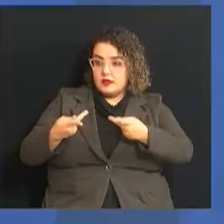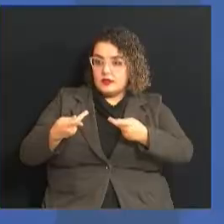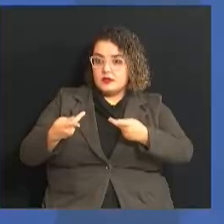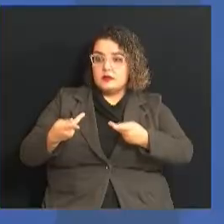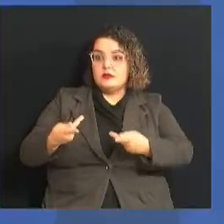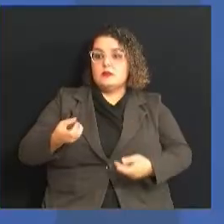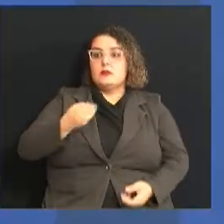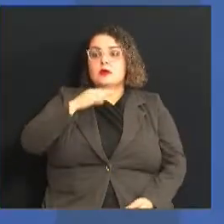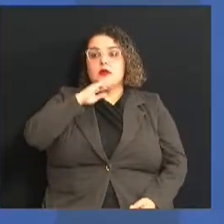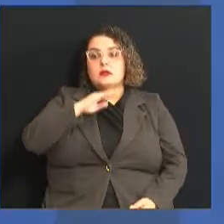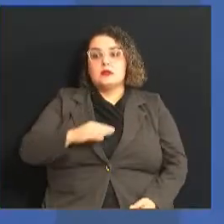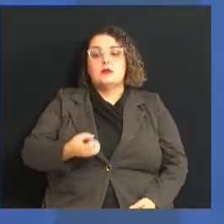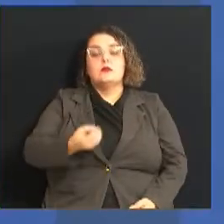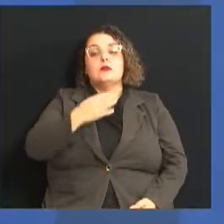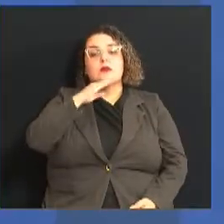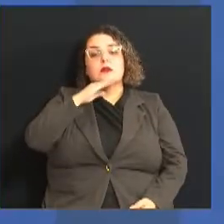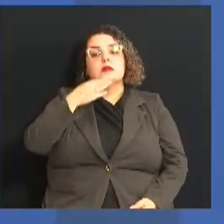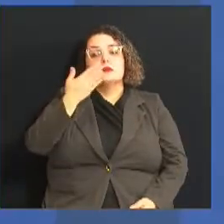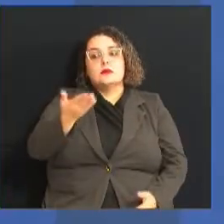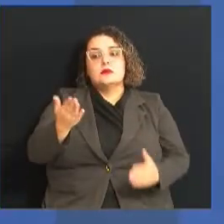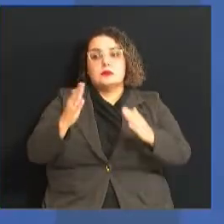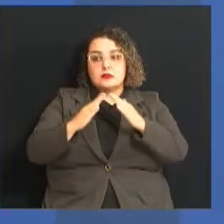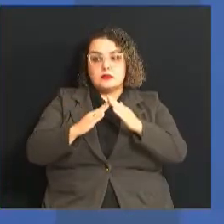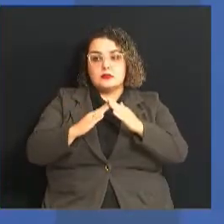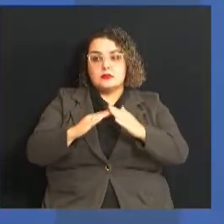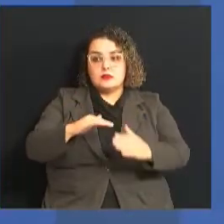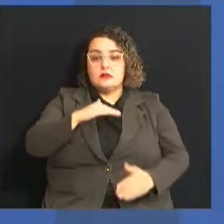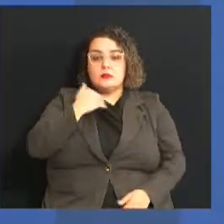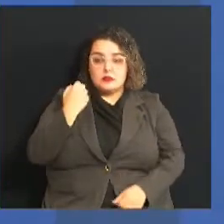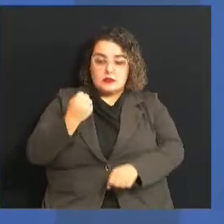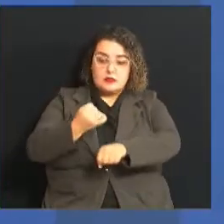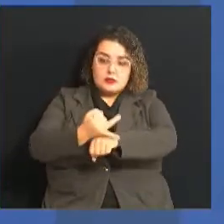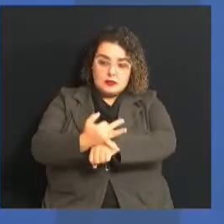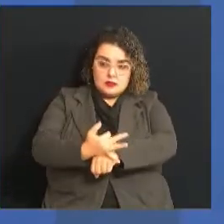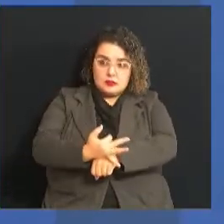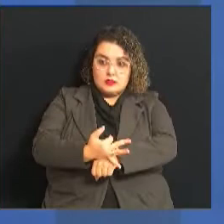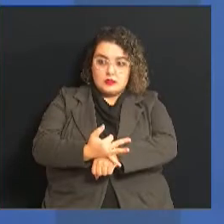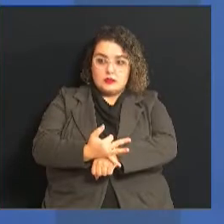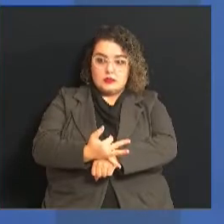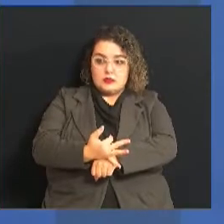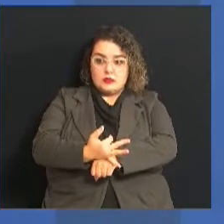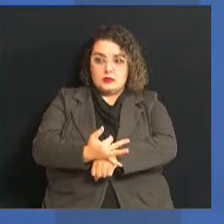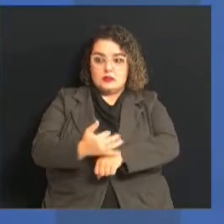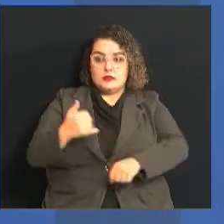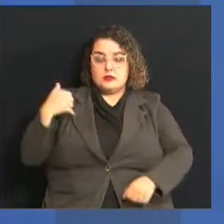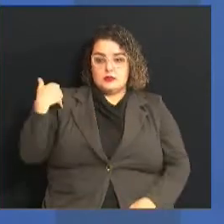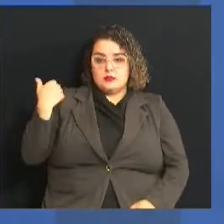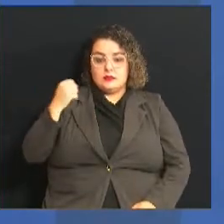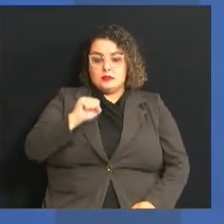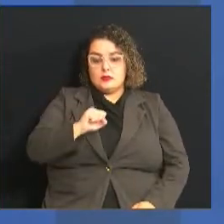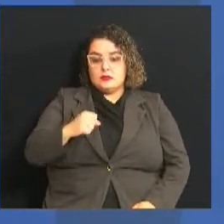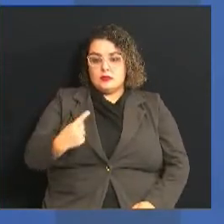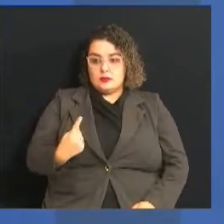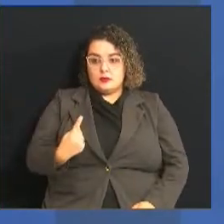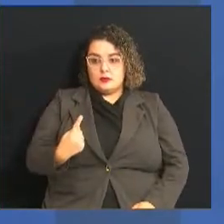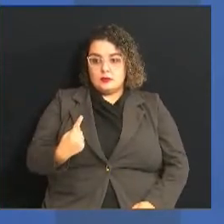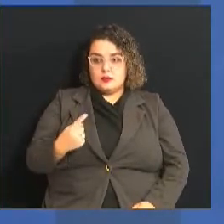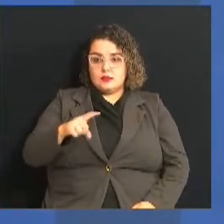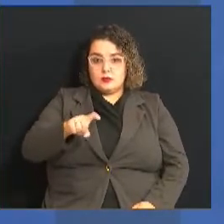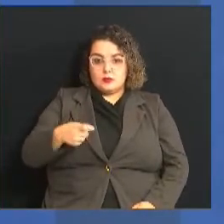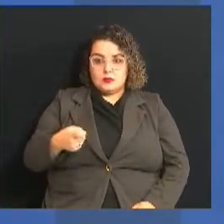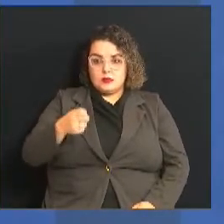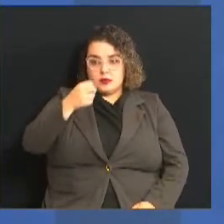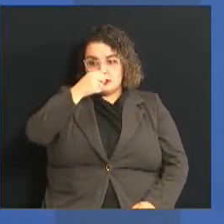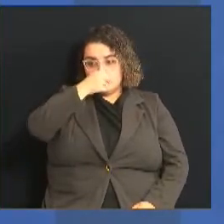tarde a você de casa. E faleceu na madrugada desta quinta-feira, aos 81 anos, o ex-prefeito de Campinas,